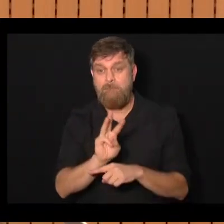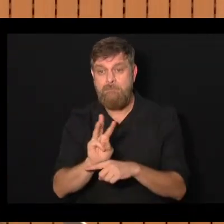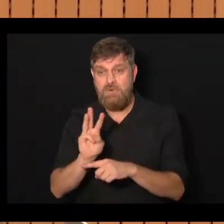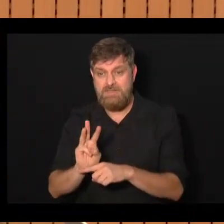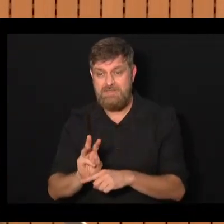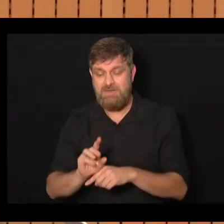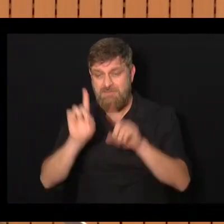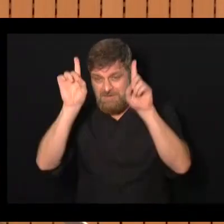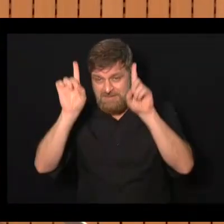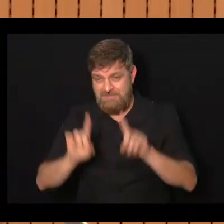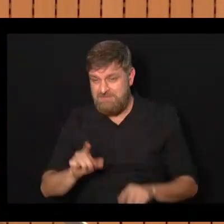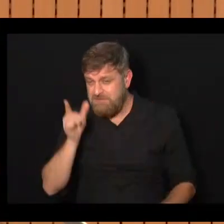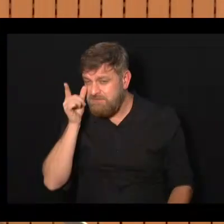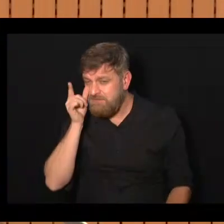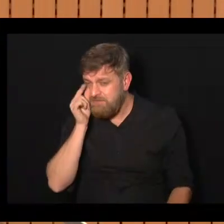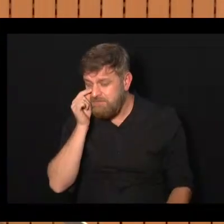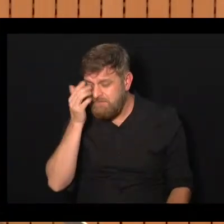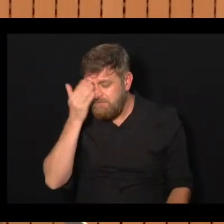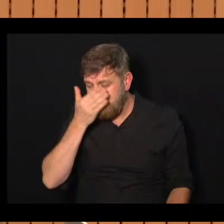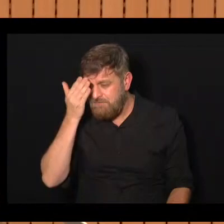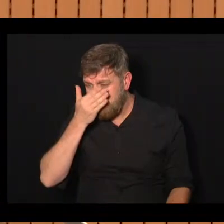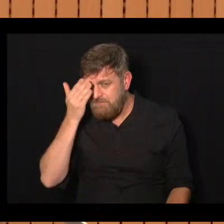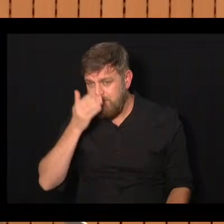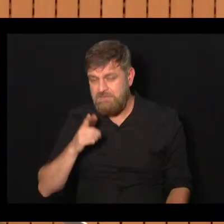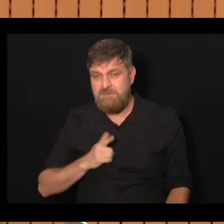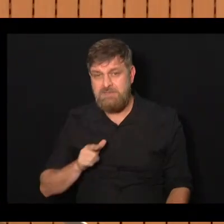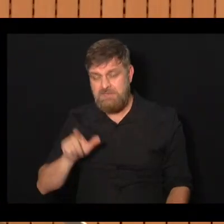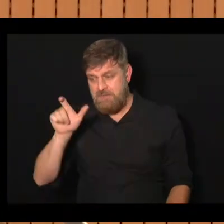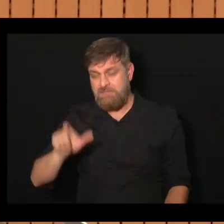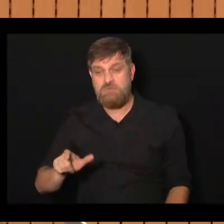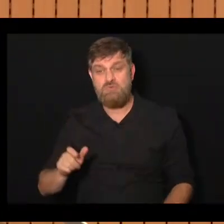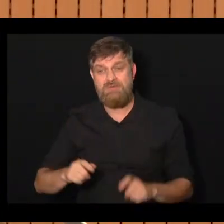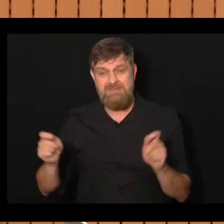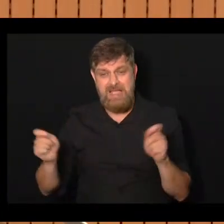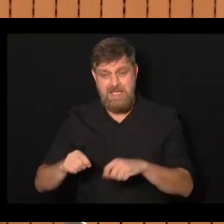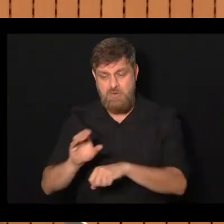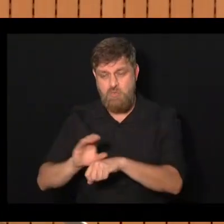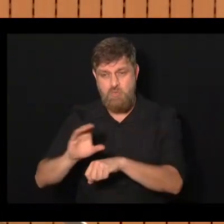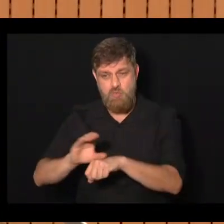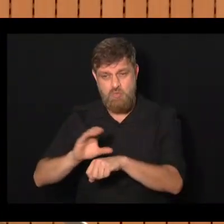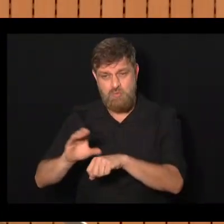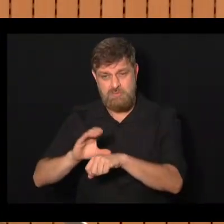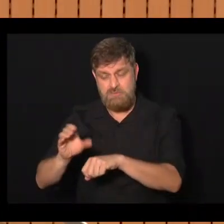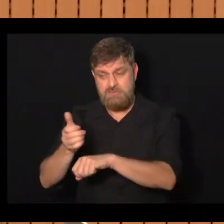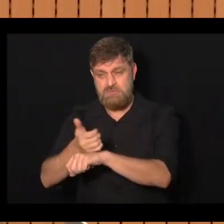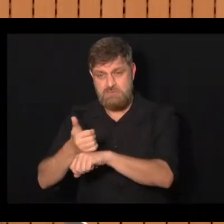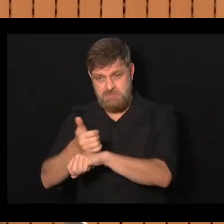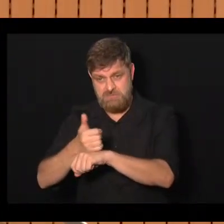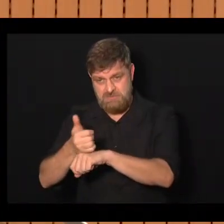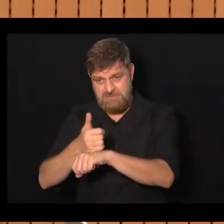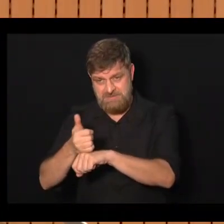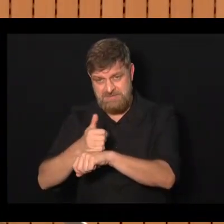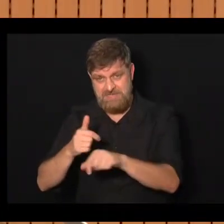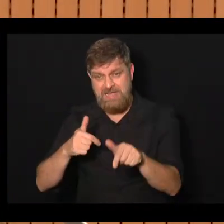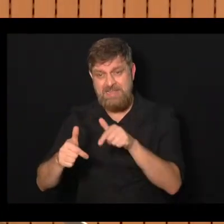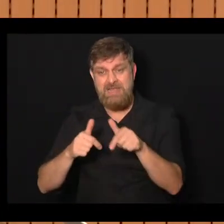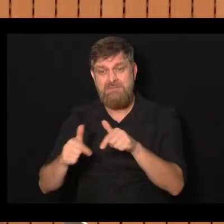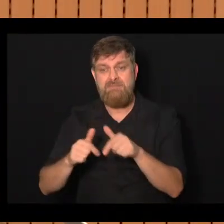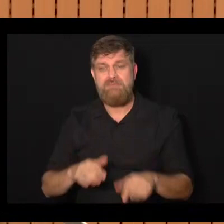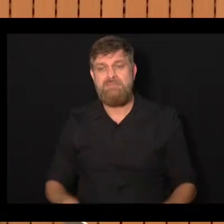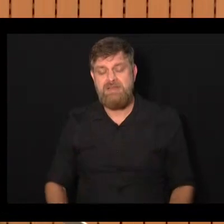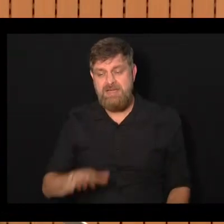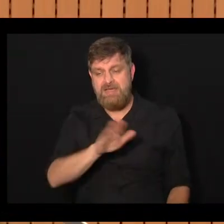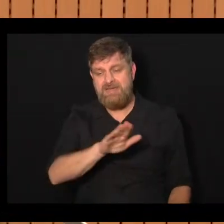Deficiência Visual e capacitador dos profissionais que atendem as crianças com